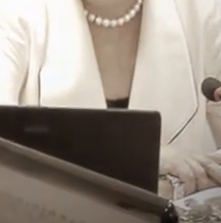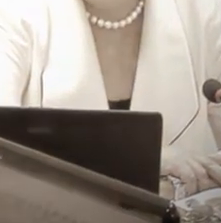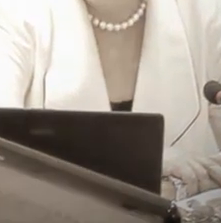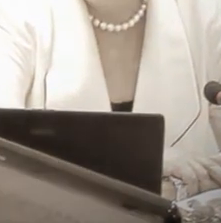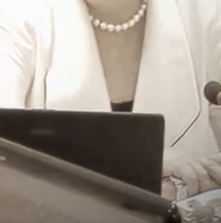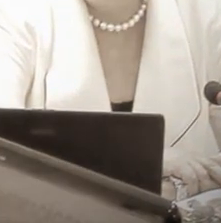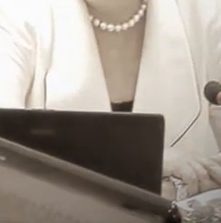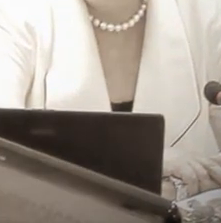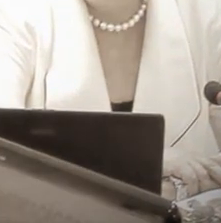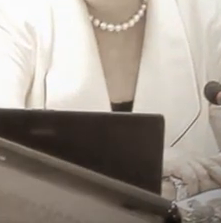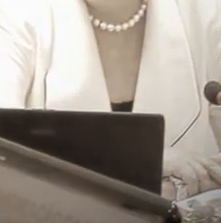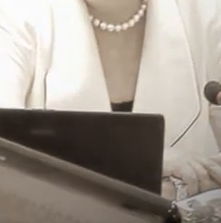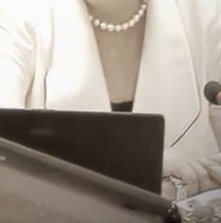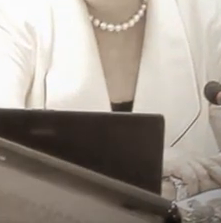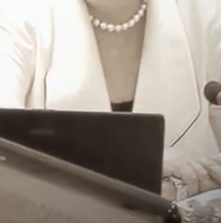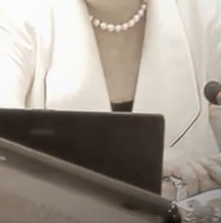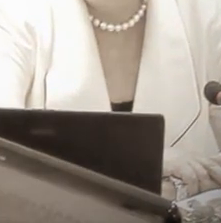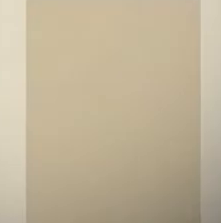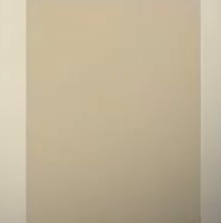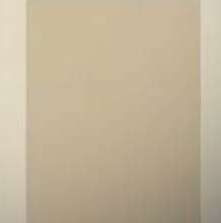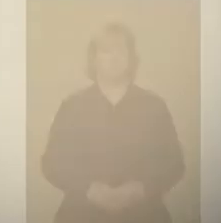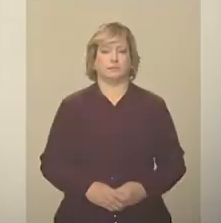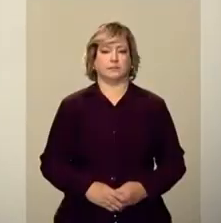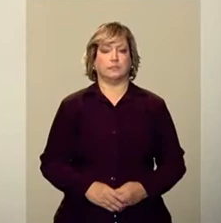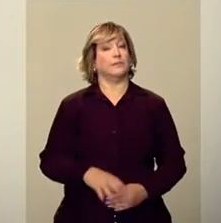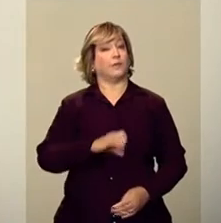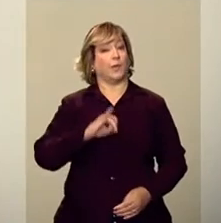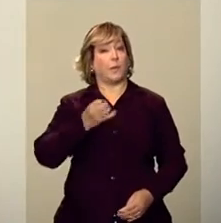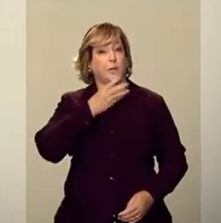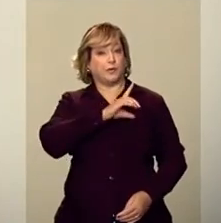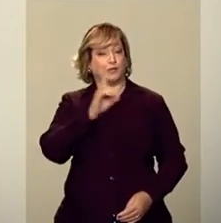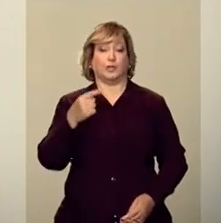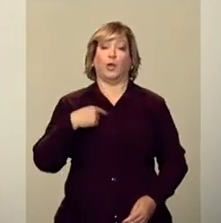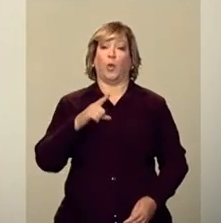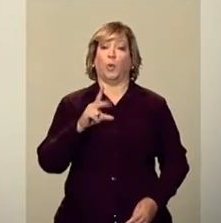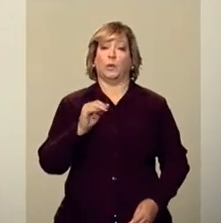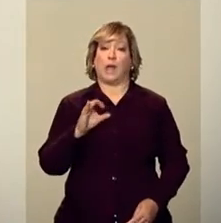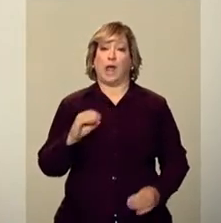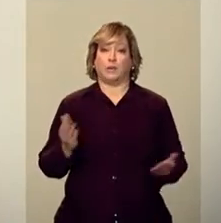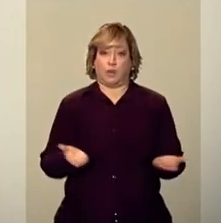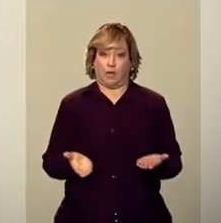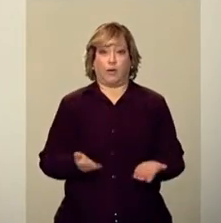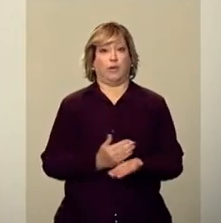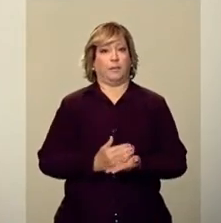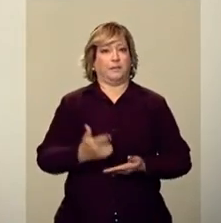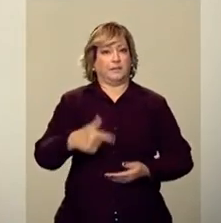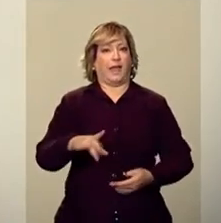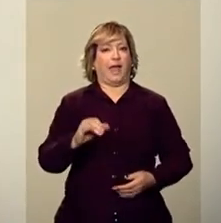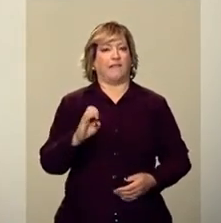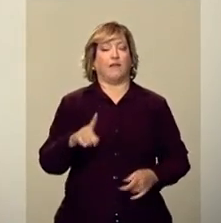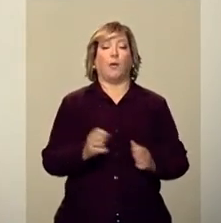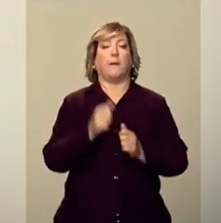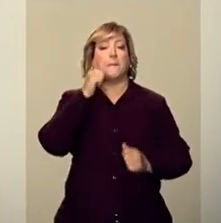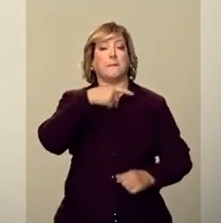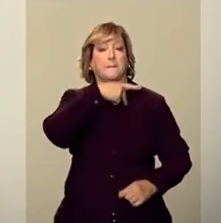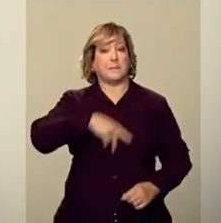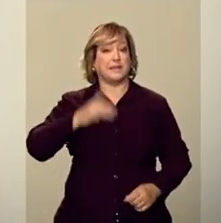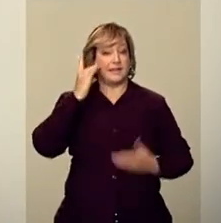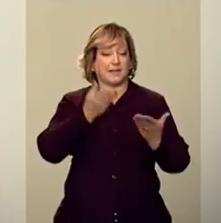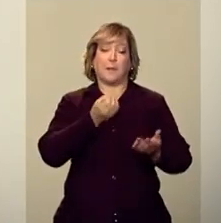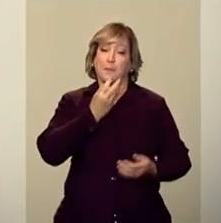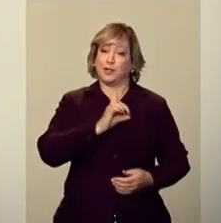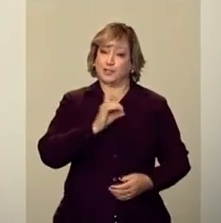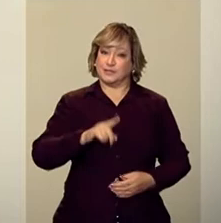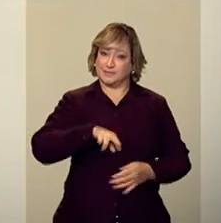café com a Presidenta Olá bom dia eu sou Luciano Seixas e começa agora mais um café com a presidenta Dilma Bom dia